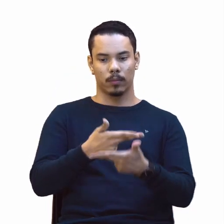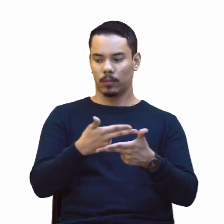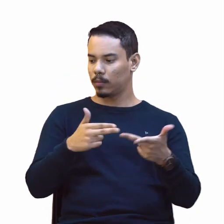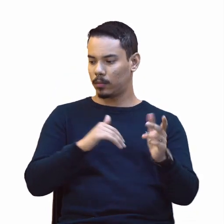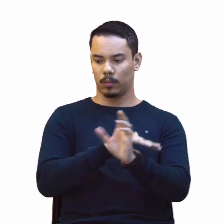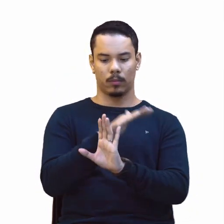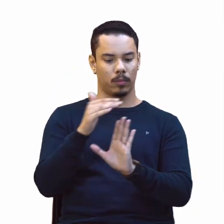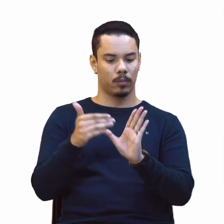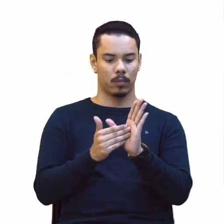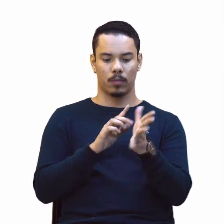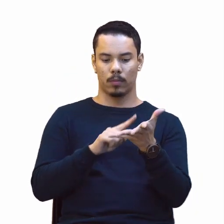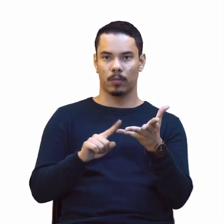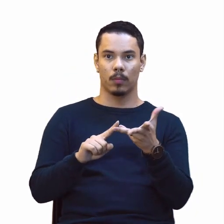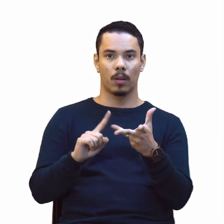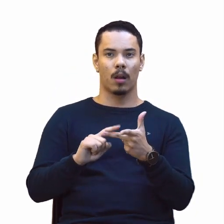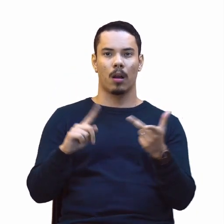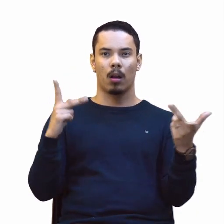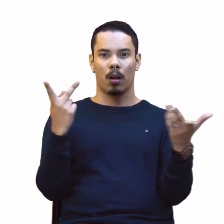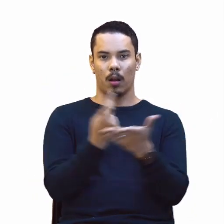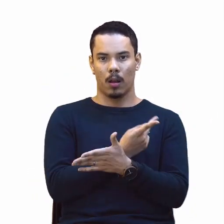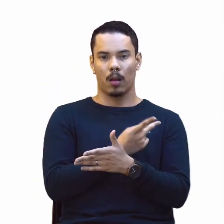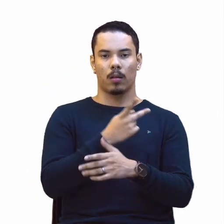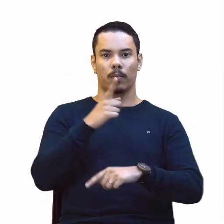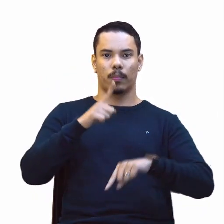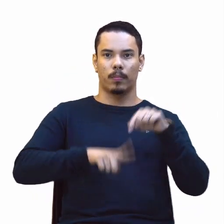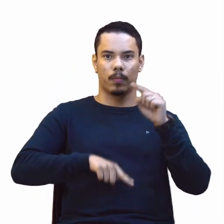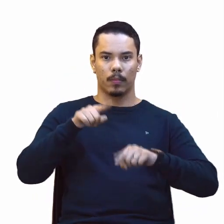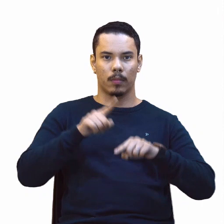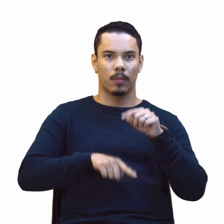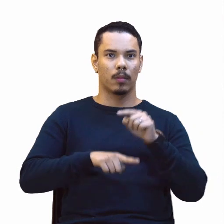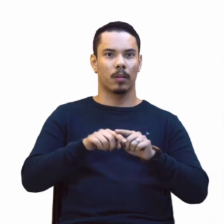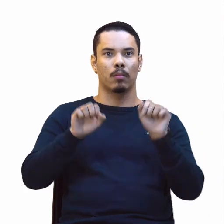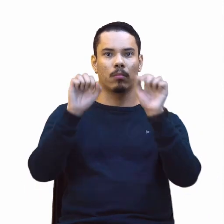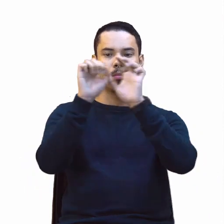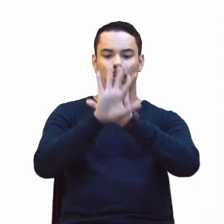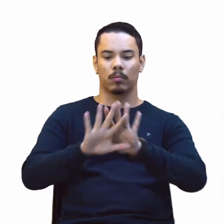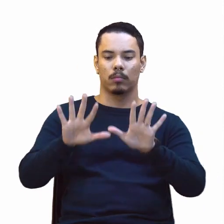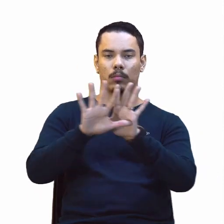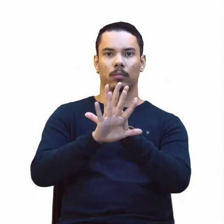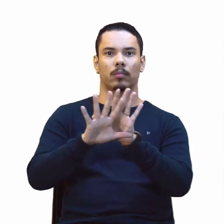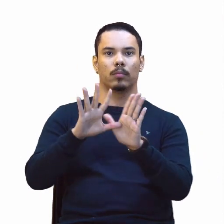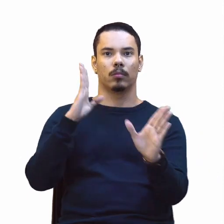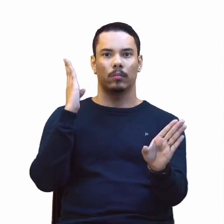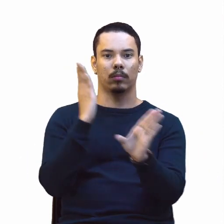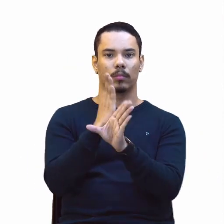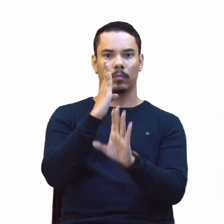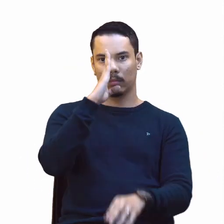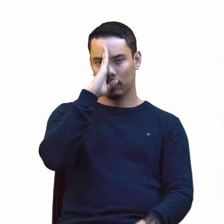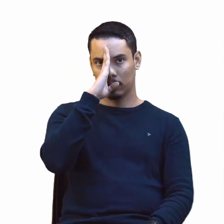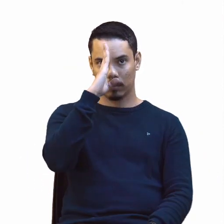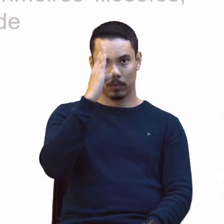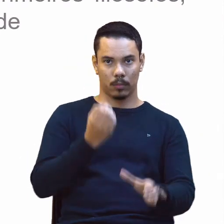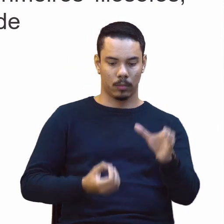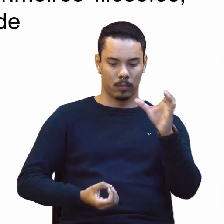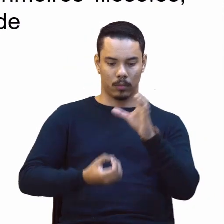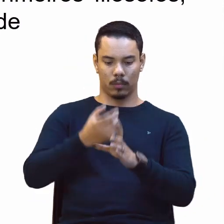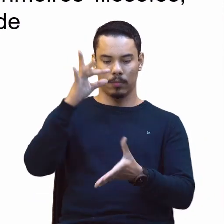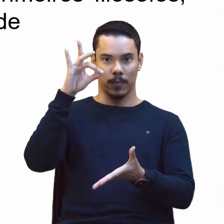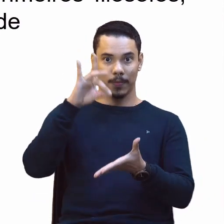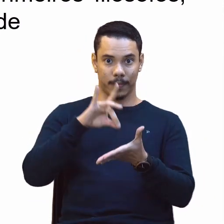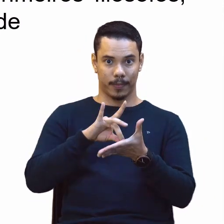a causalidade, a inteligibilidade, o princípio que está na origem de uma realidade.